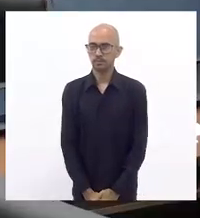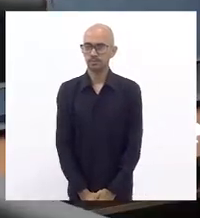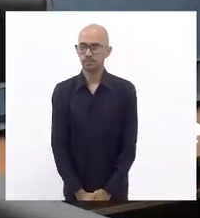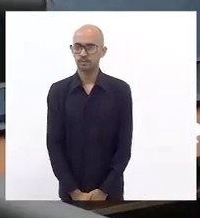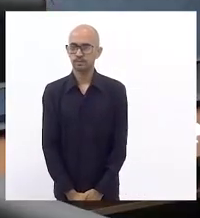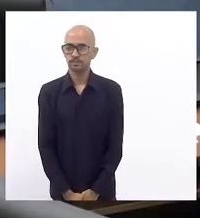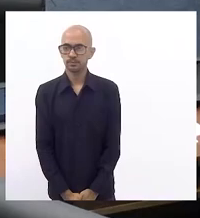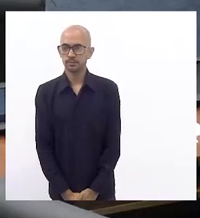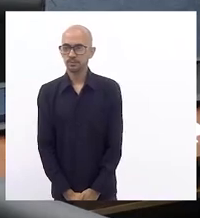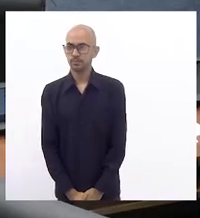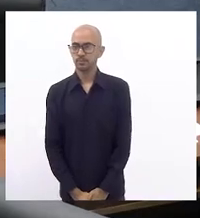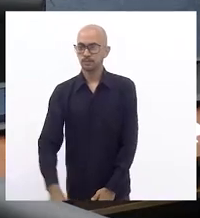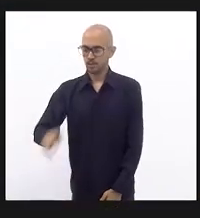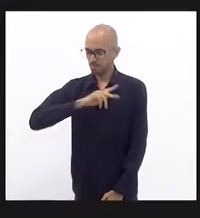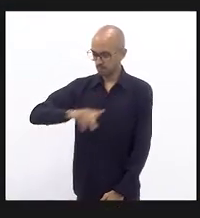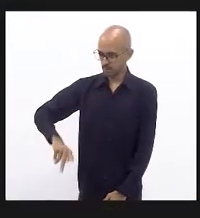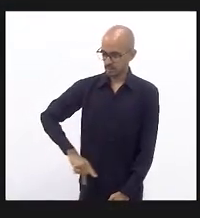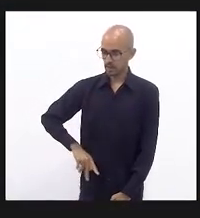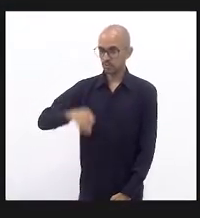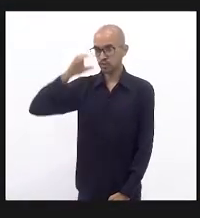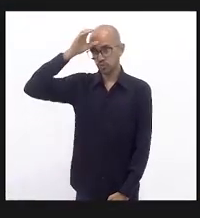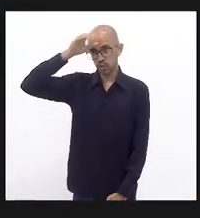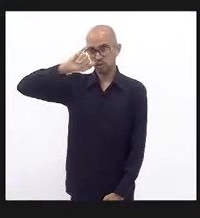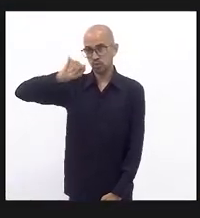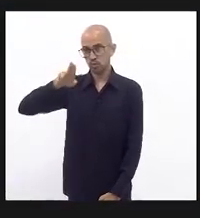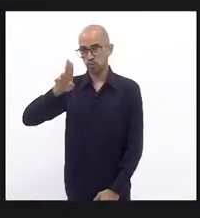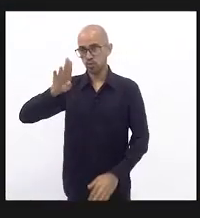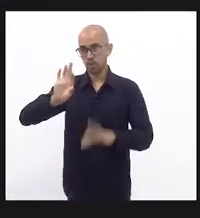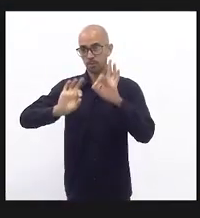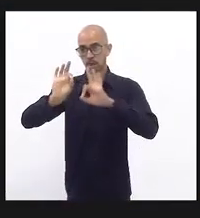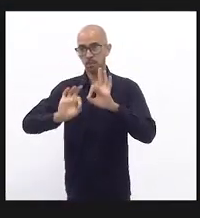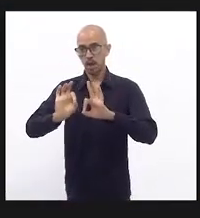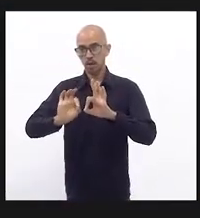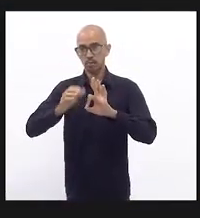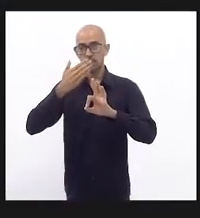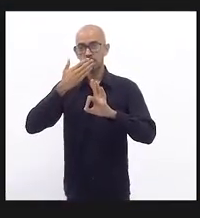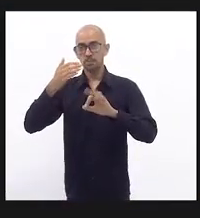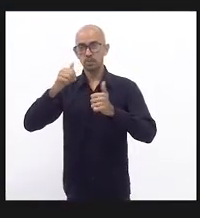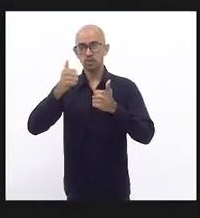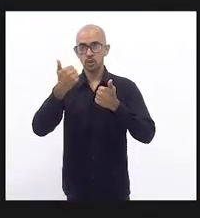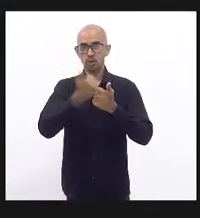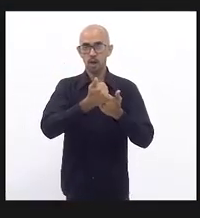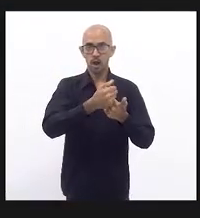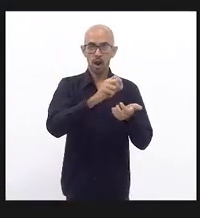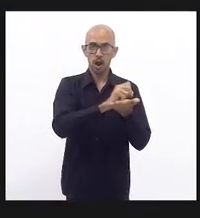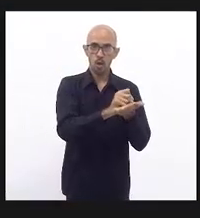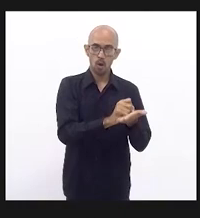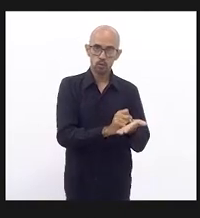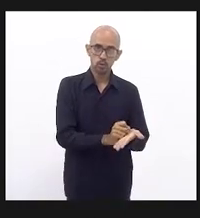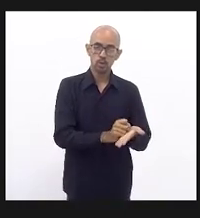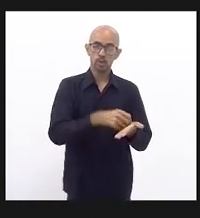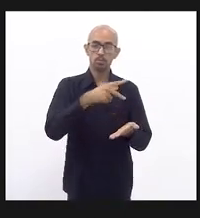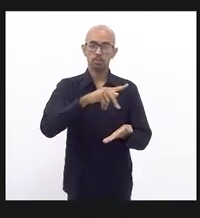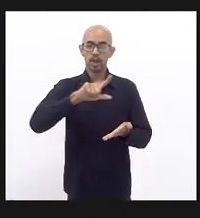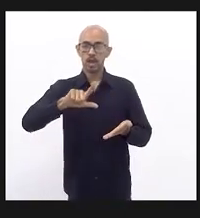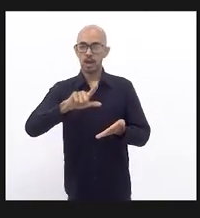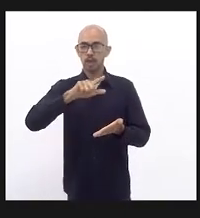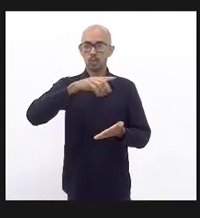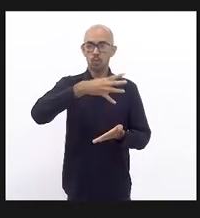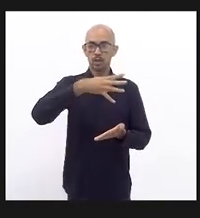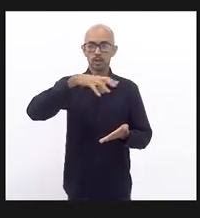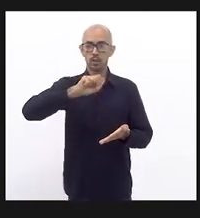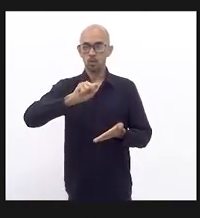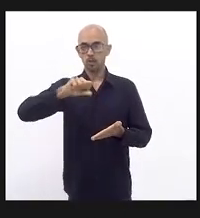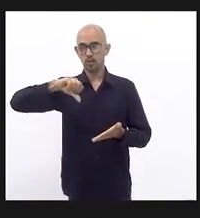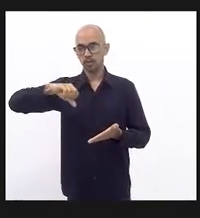Presidente Tia Ju, pela ordem, só para solicitar a coautoria no PL 4894... de